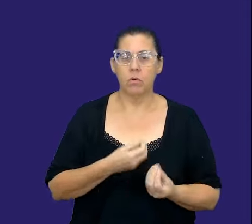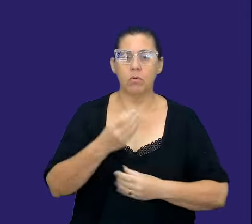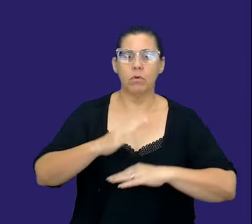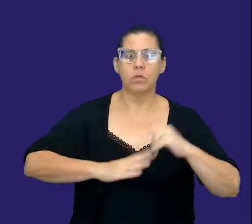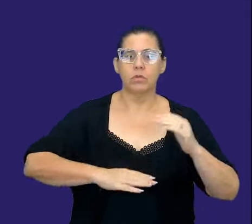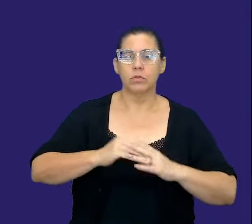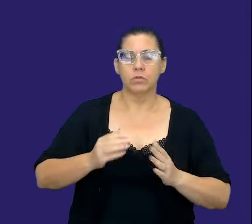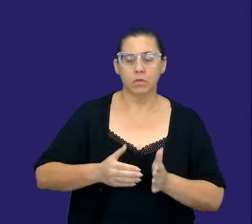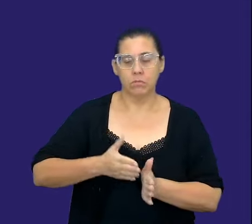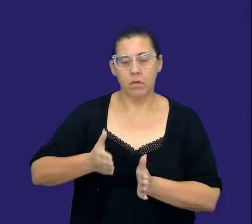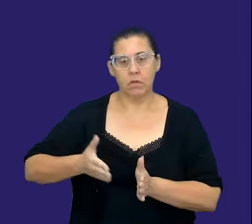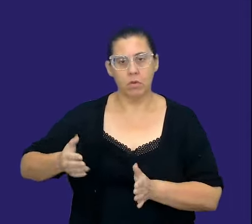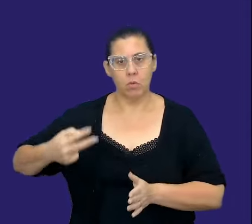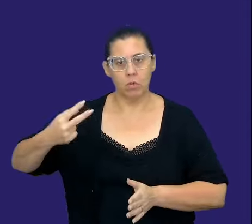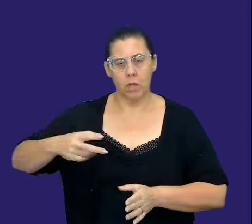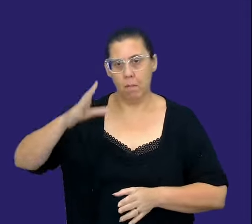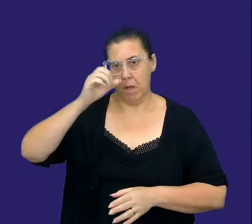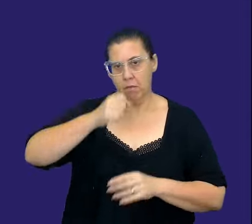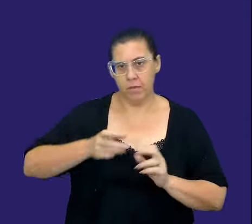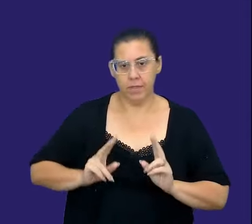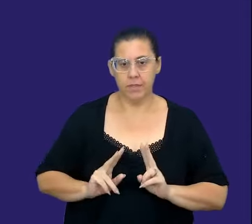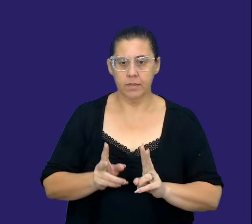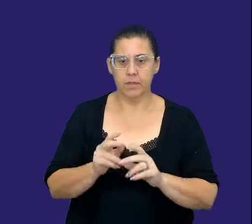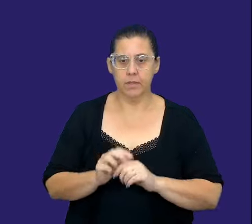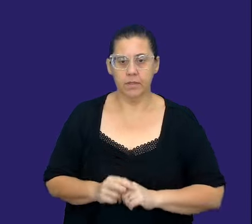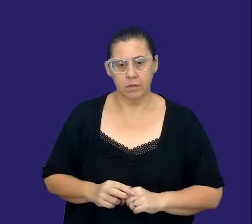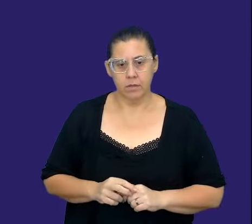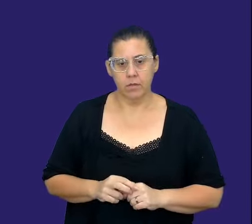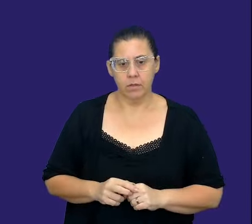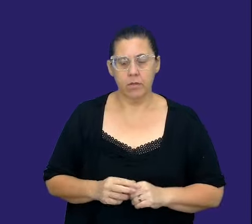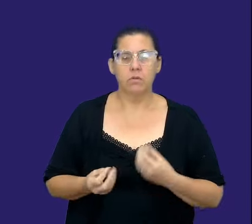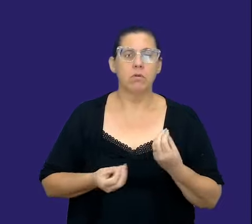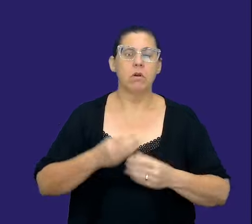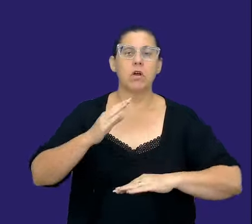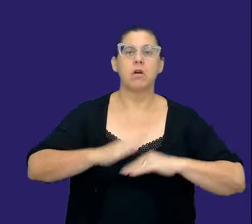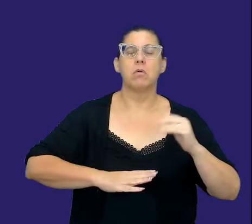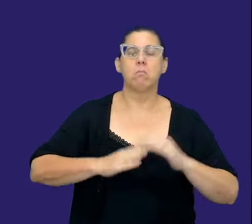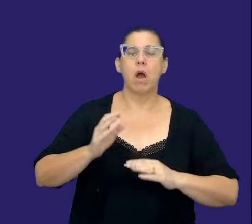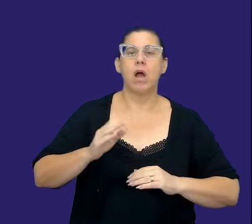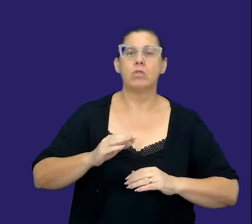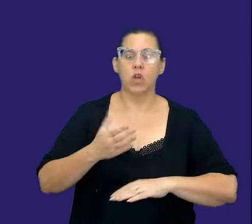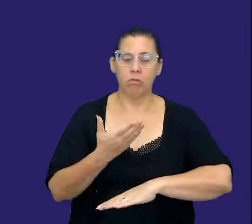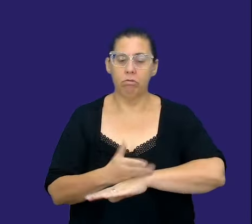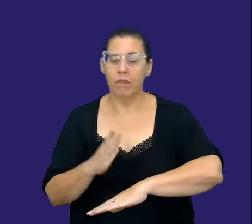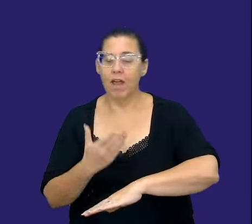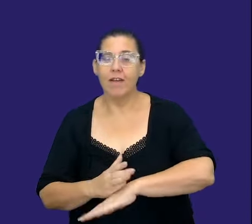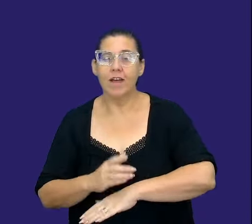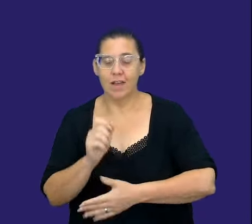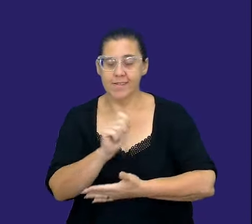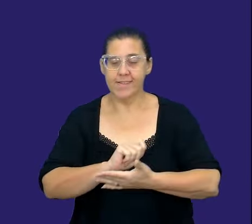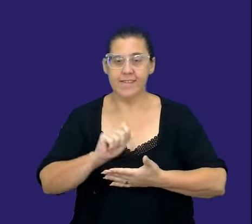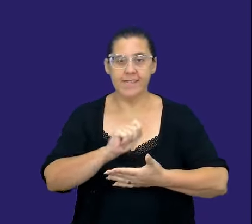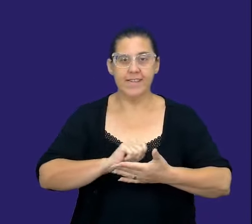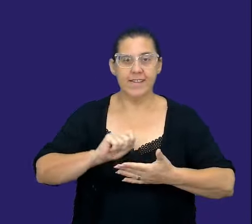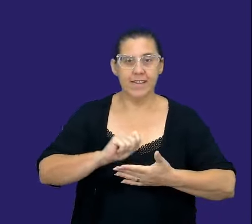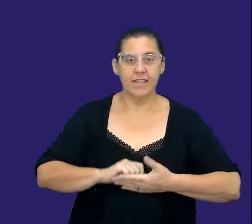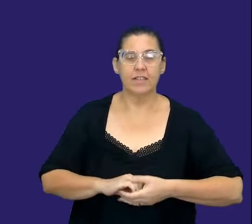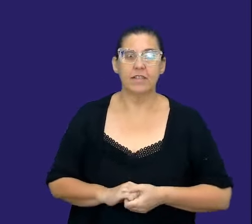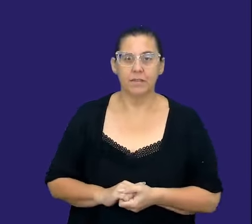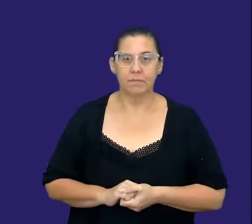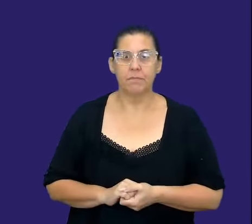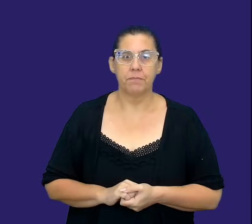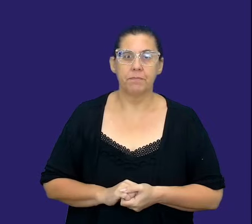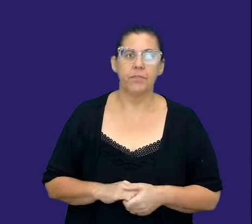sequência 2 do material Aprender Sempre, tá? Com foco aí nas práticas de escrita. Então, primeiro a gente passa por esse processo de